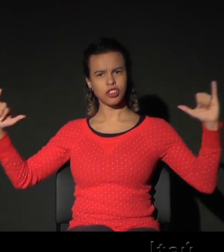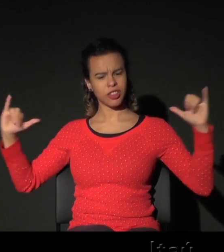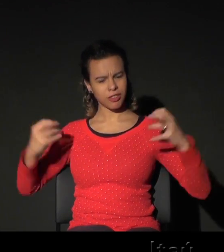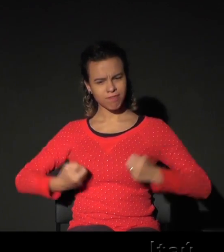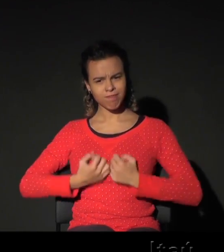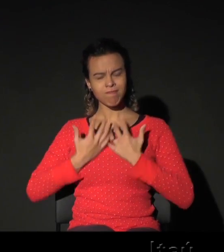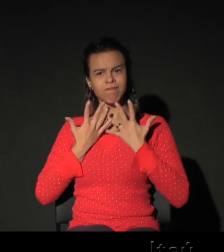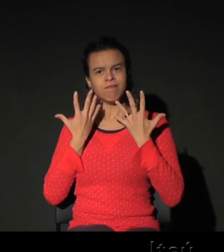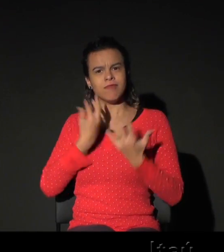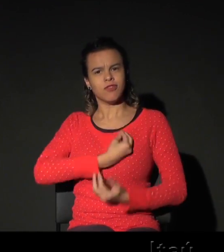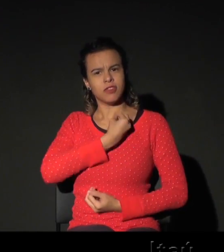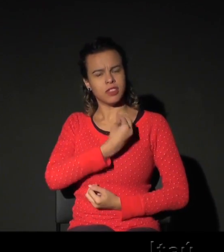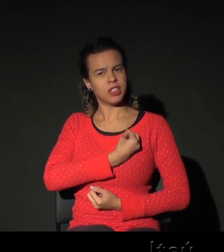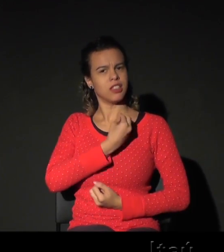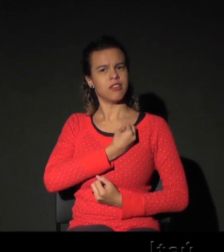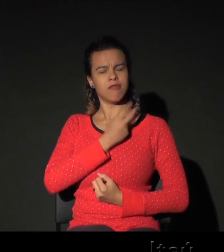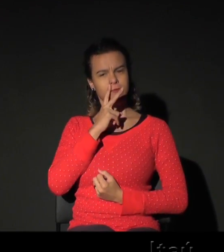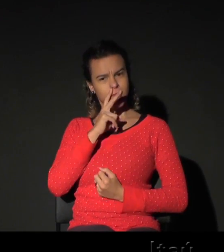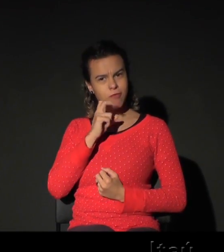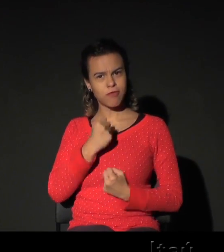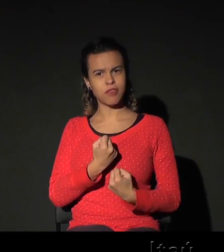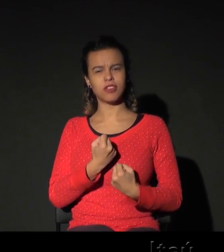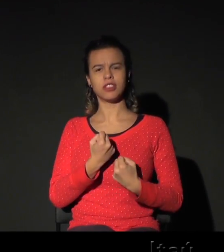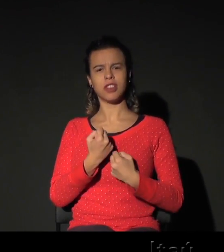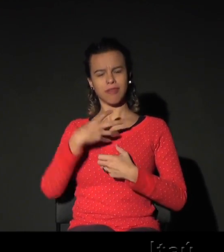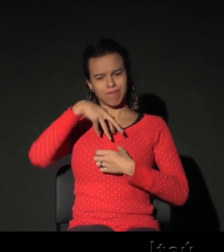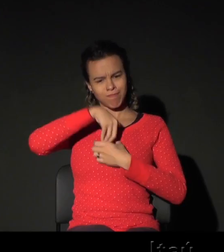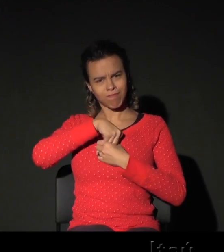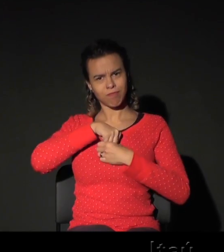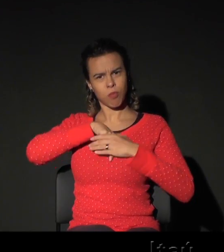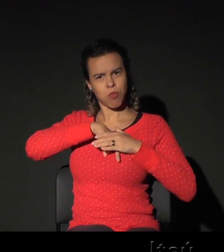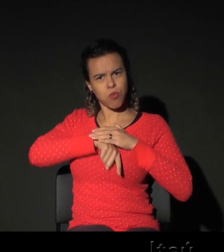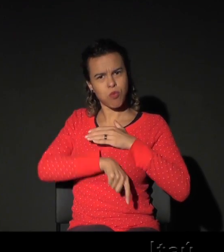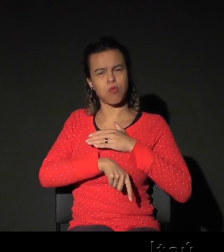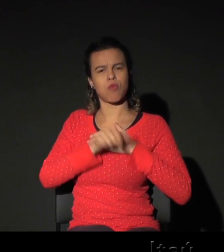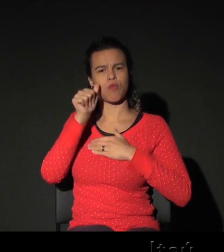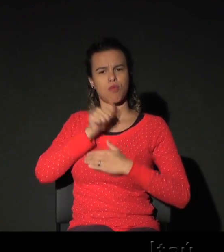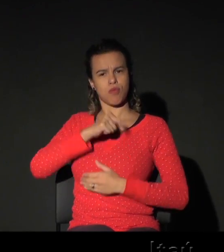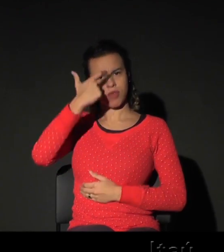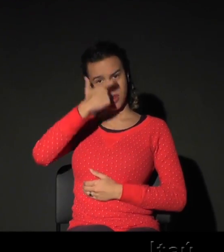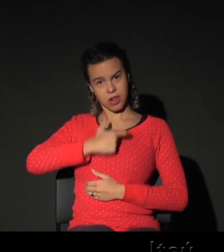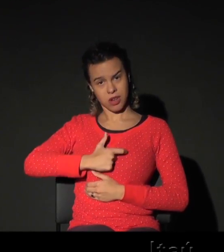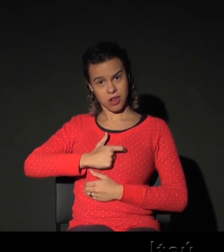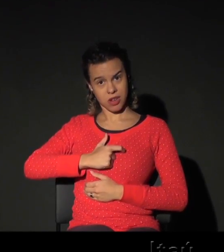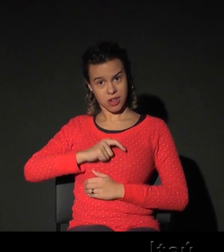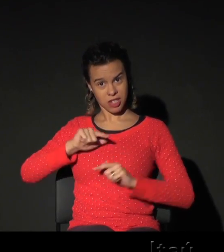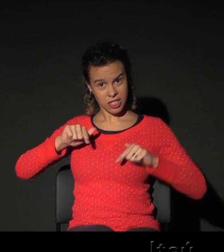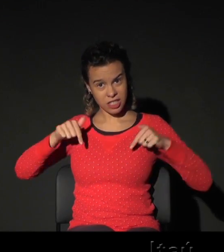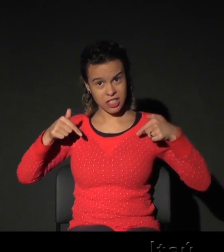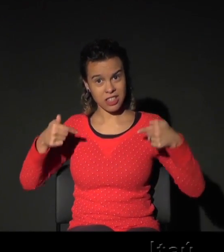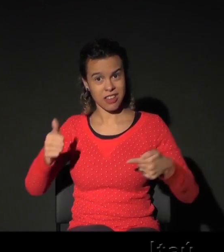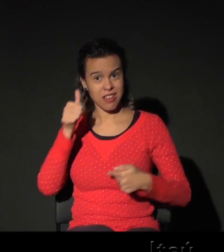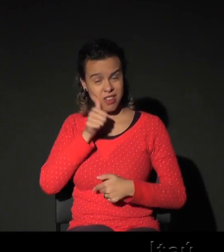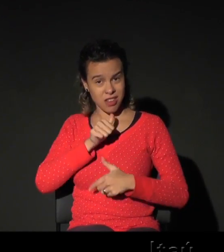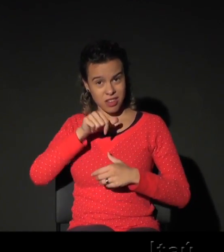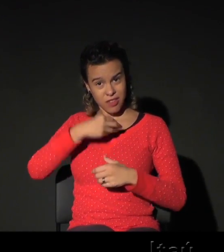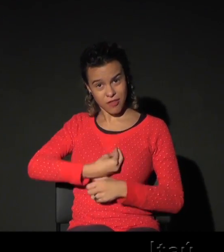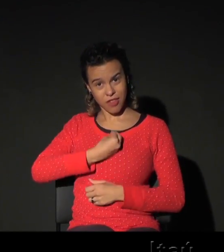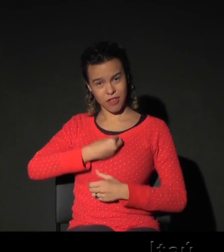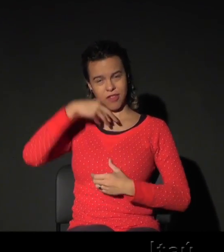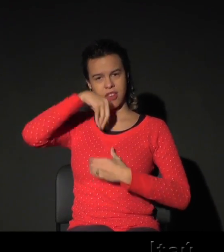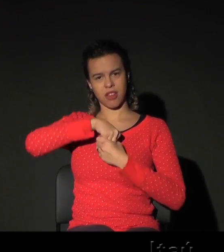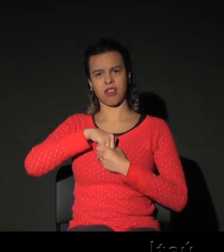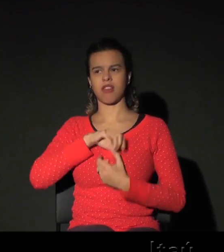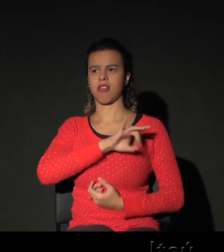vital essa força esse âmago essa essência de mulher a Guerreira que vive dentro